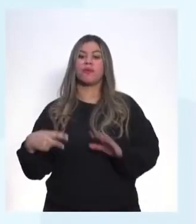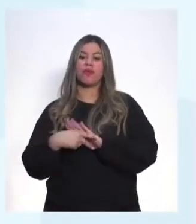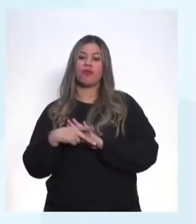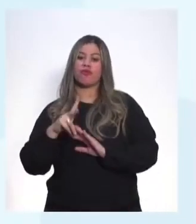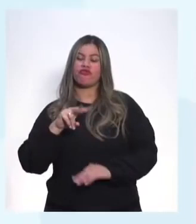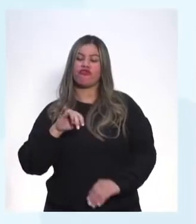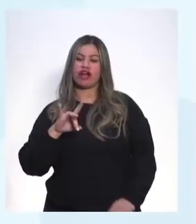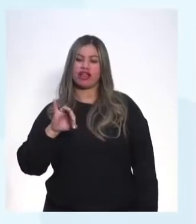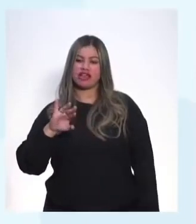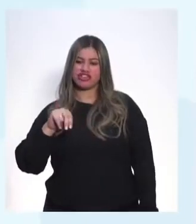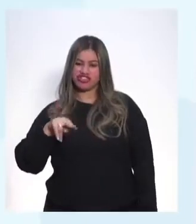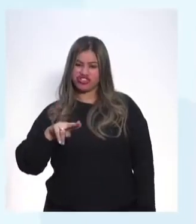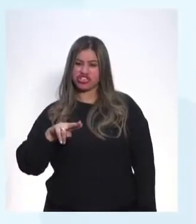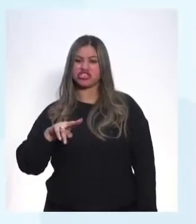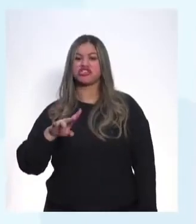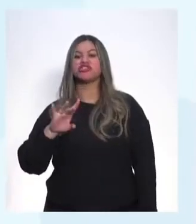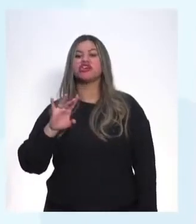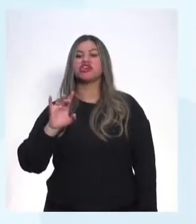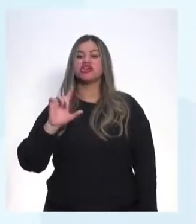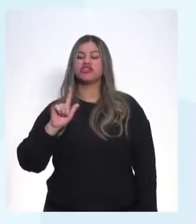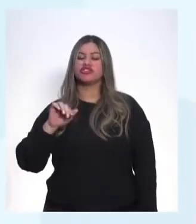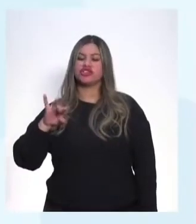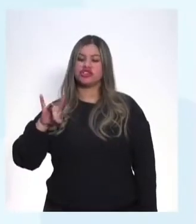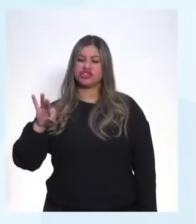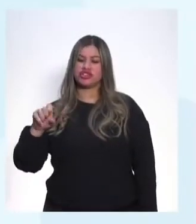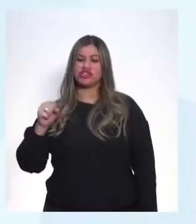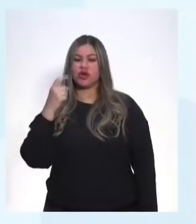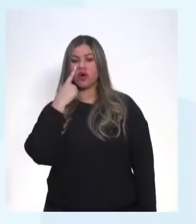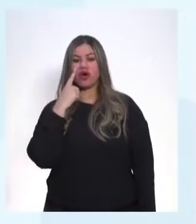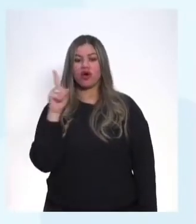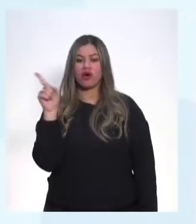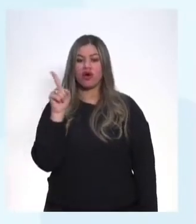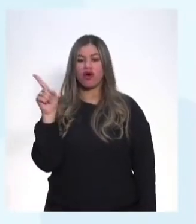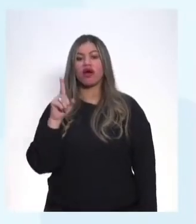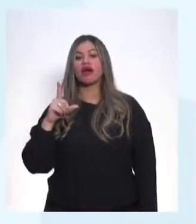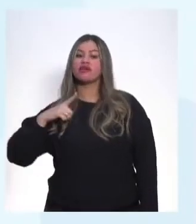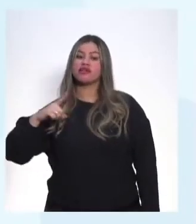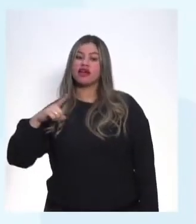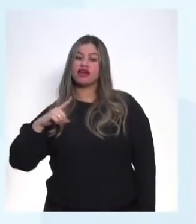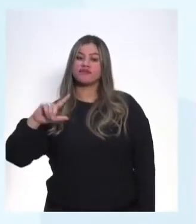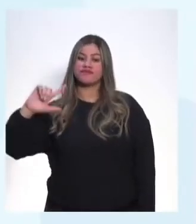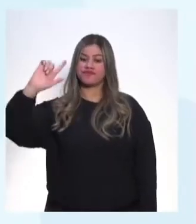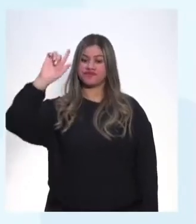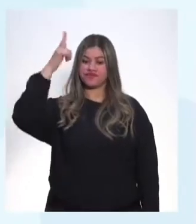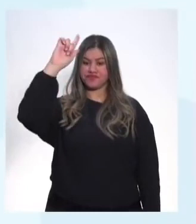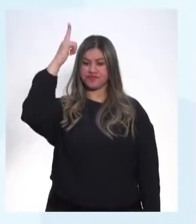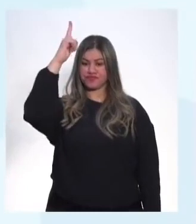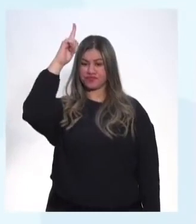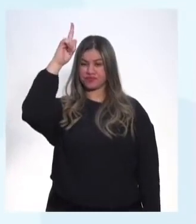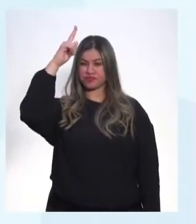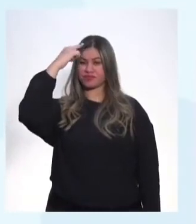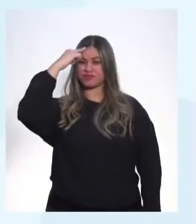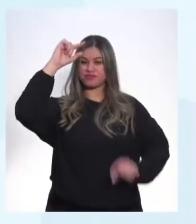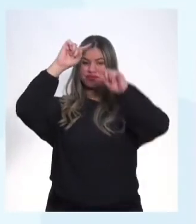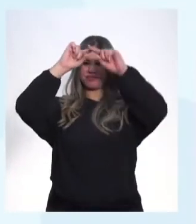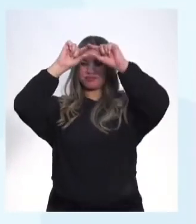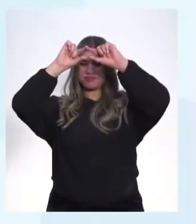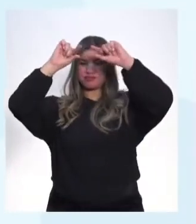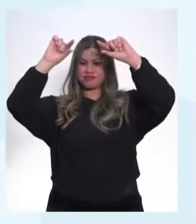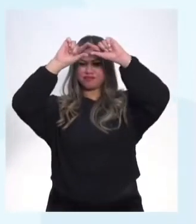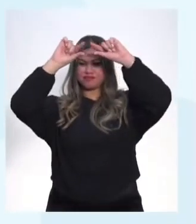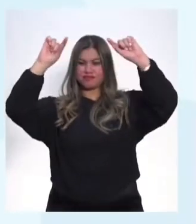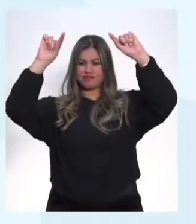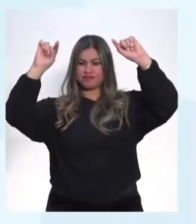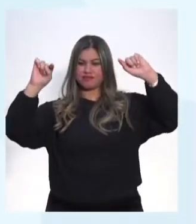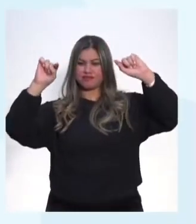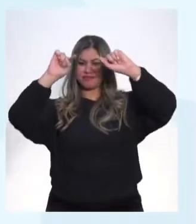que eu acho que é a cidade. Aí nós temos as variantes linguísticas geográfica, que é o que está ali em cima, que está bem pequenininho, mas vamos ver se